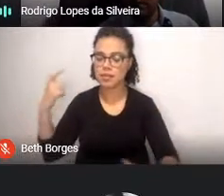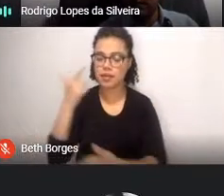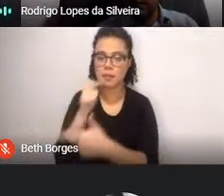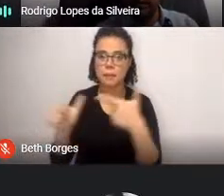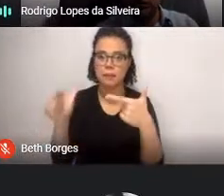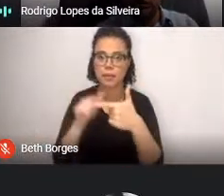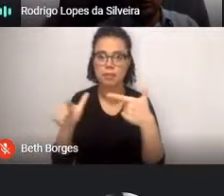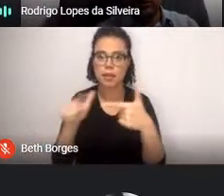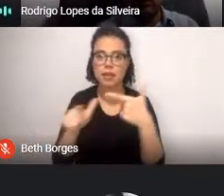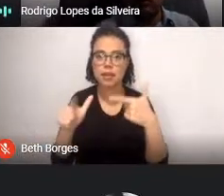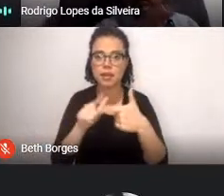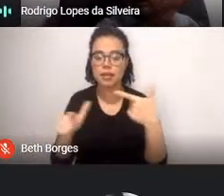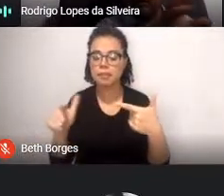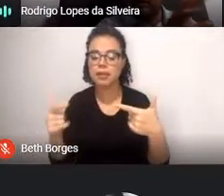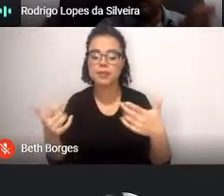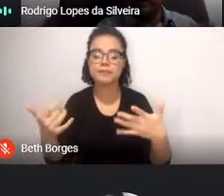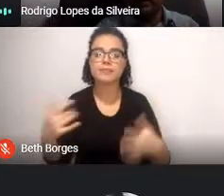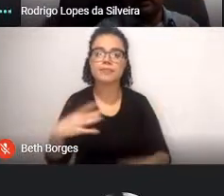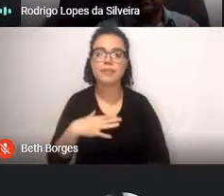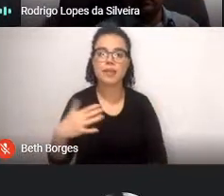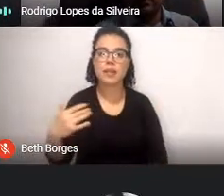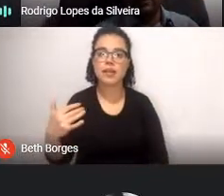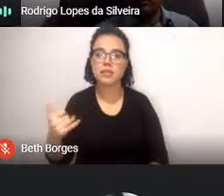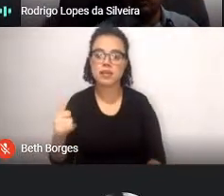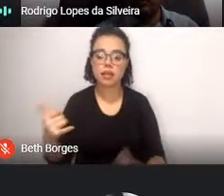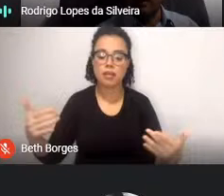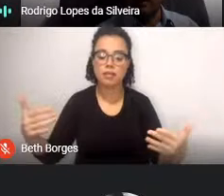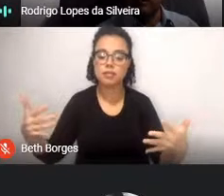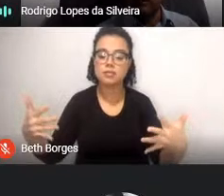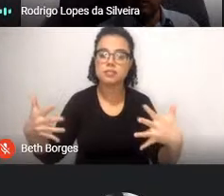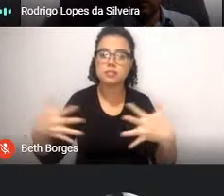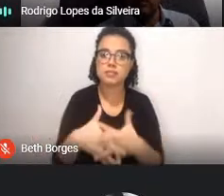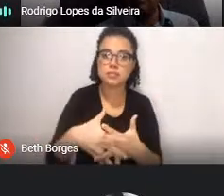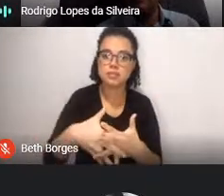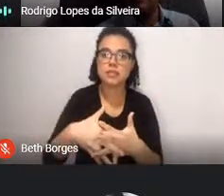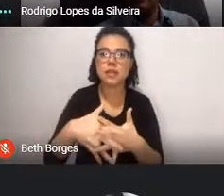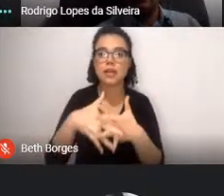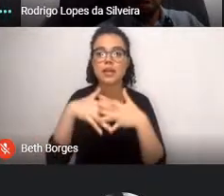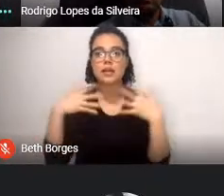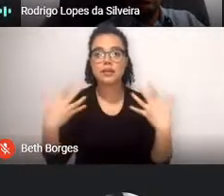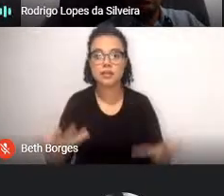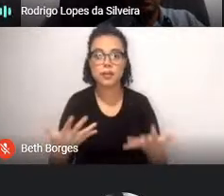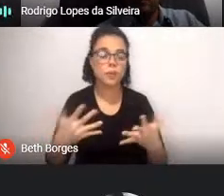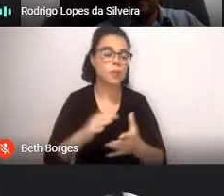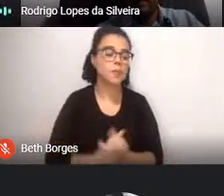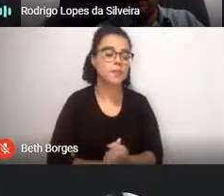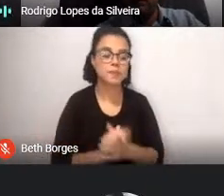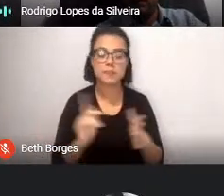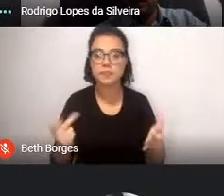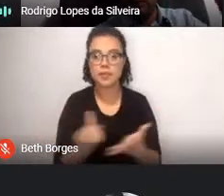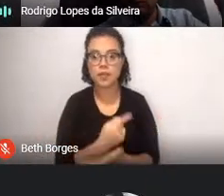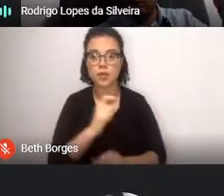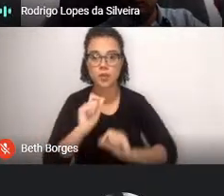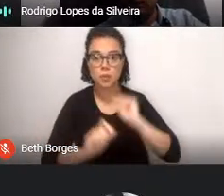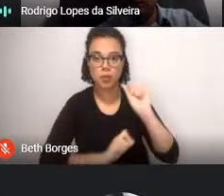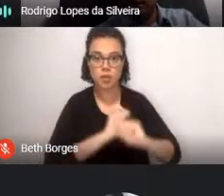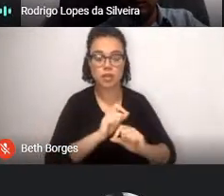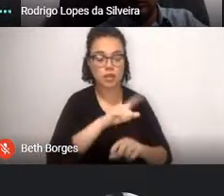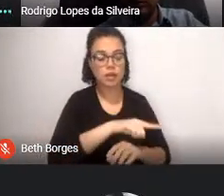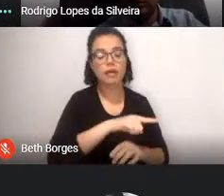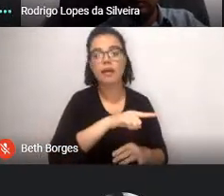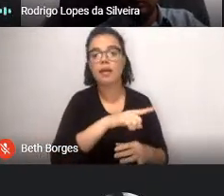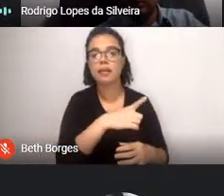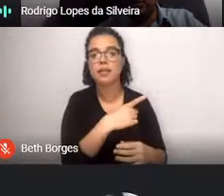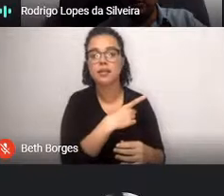os aparelhos, tá? Tem toda uma comunicação entre os aparelhos que quando um aparelho tem algum